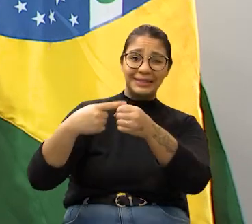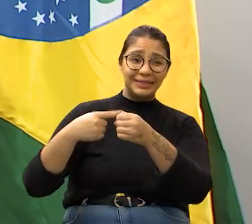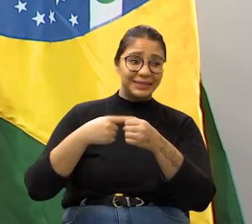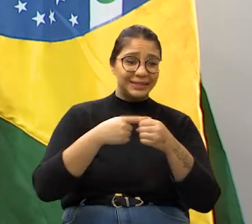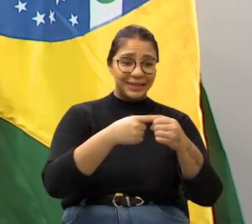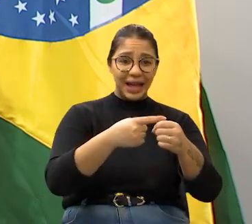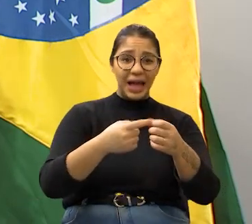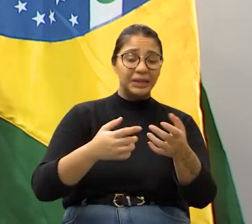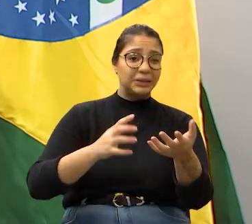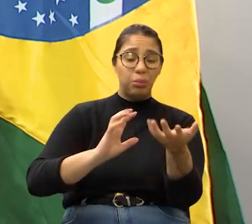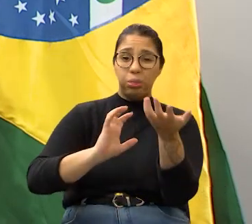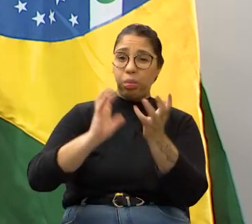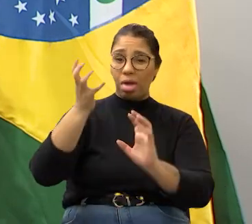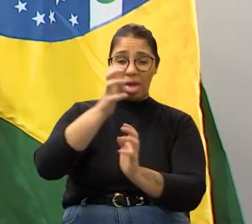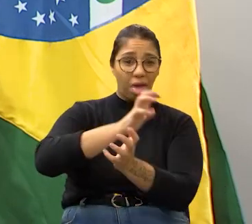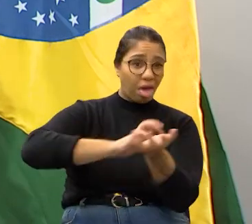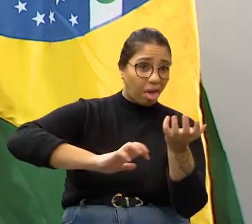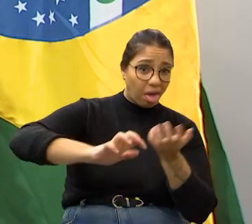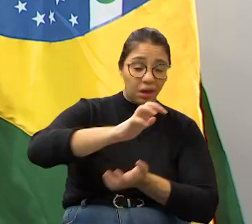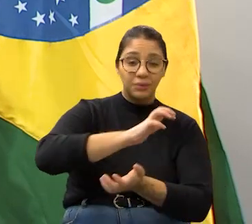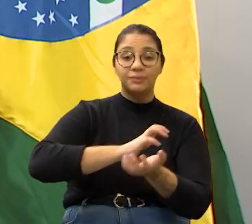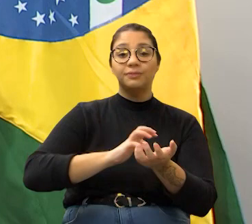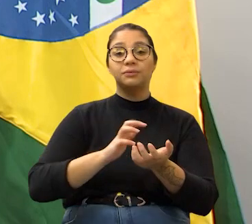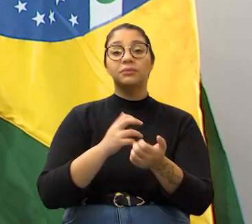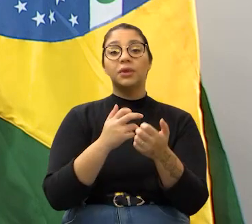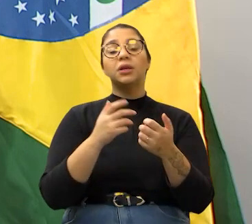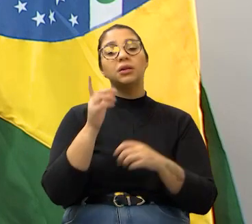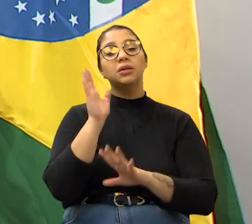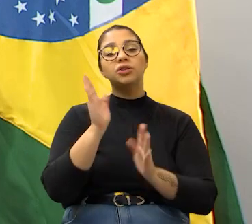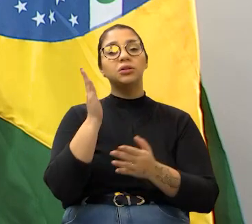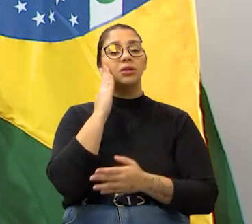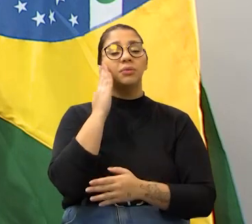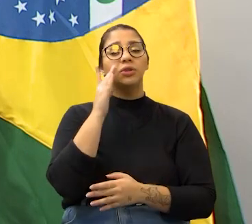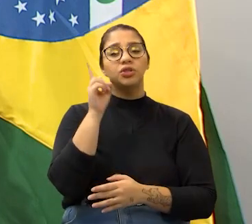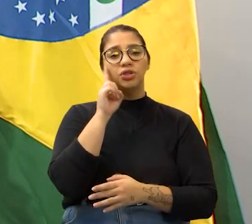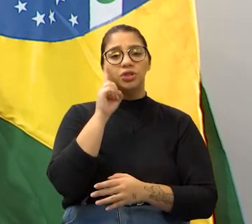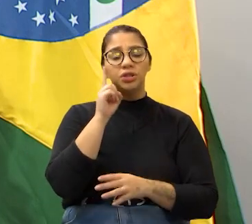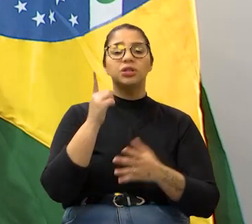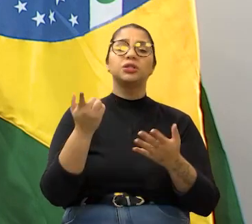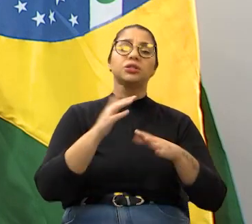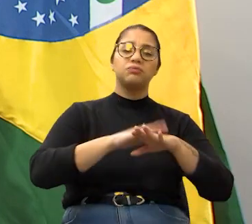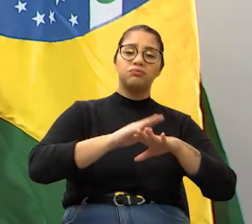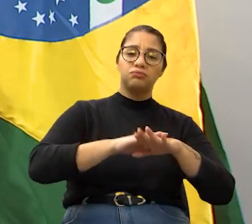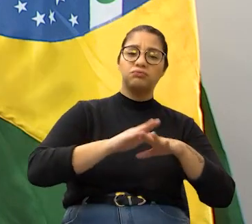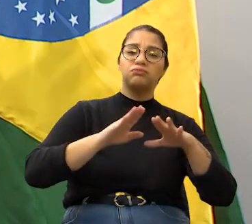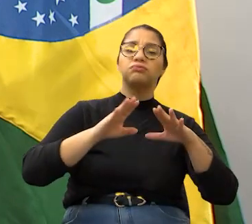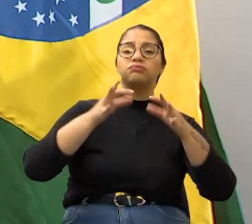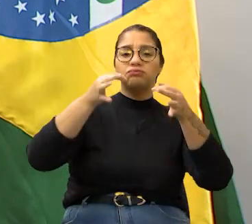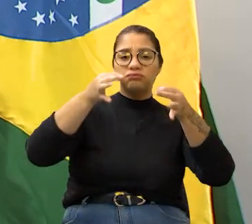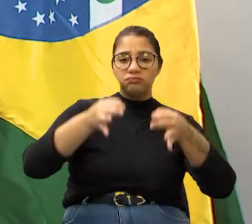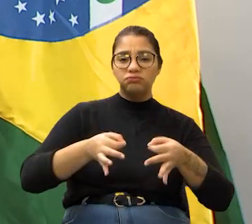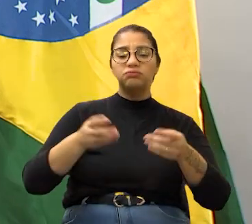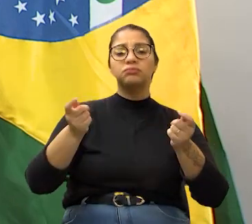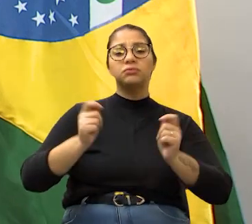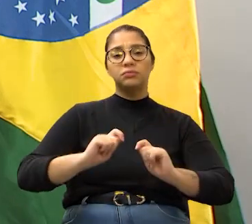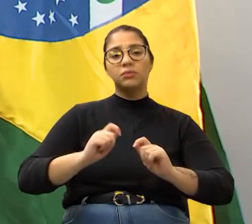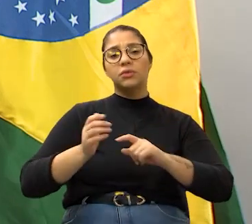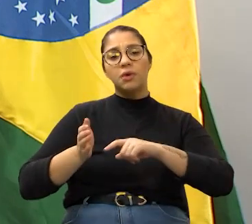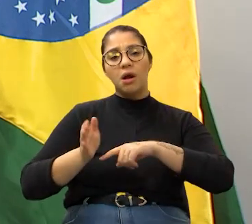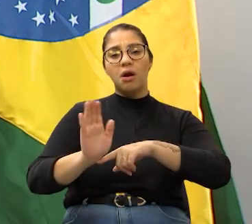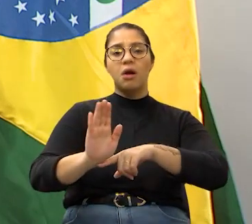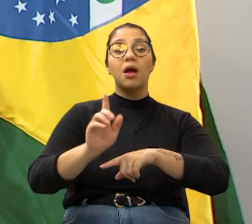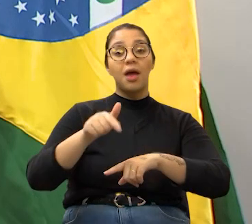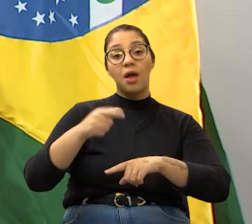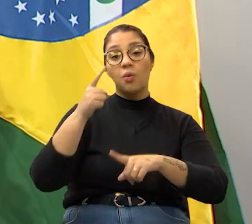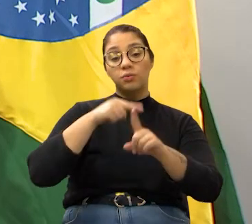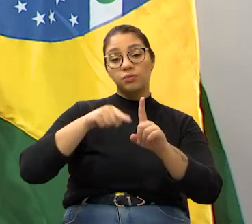gente sabe que cada um no dia a dia, com atitudes adequadas, corretas, a gente pode dar a nossa contribuição. Esse é o objetivo da